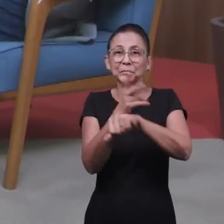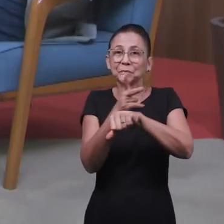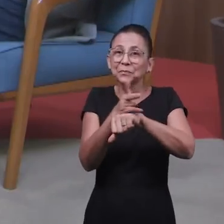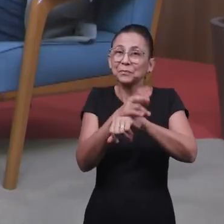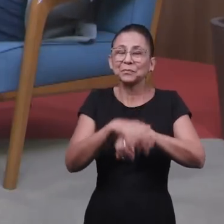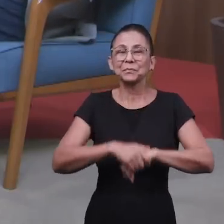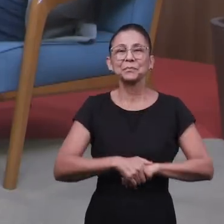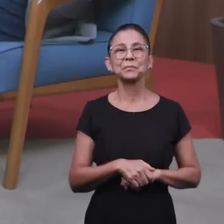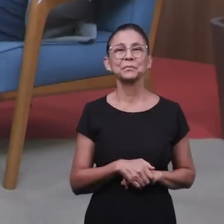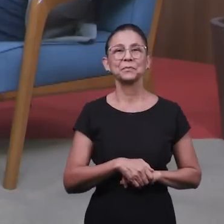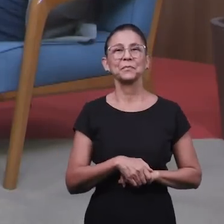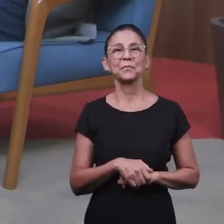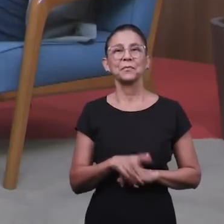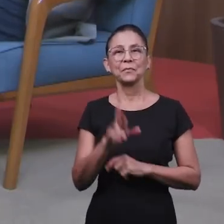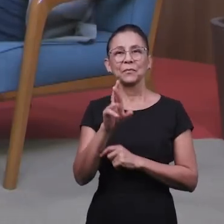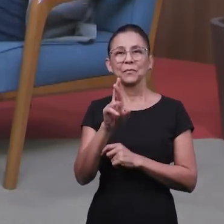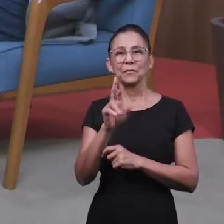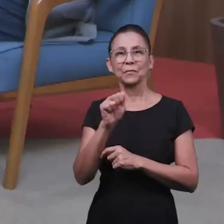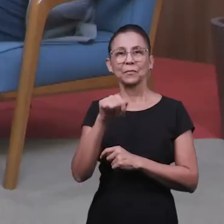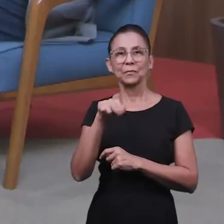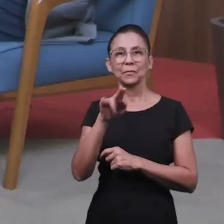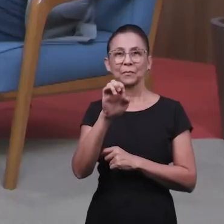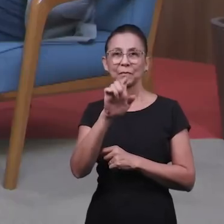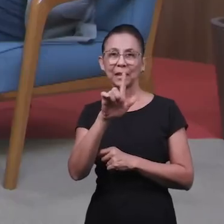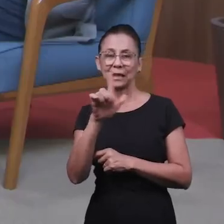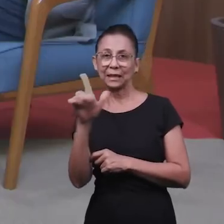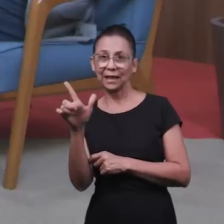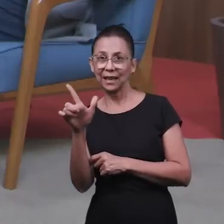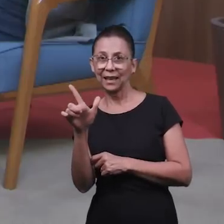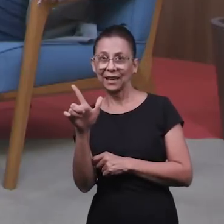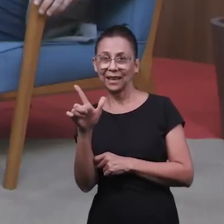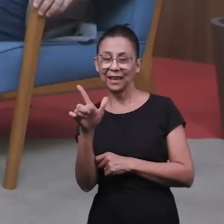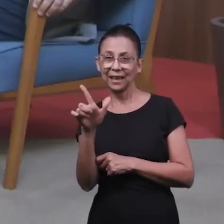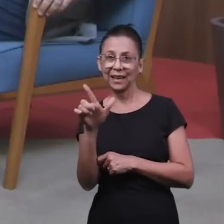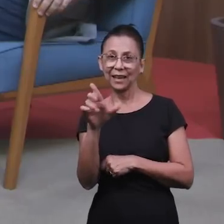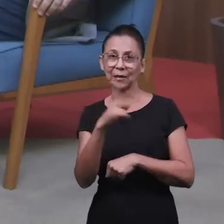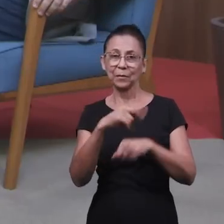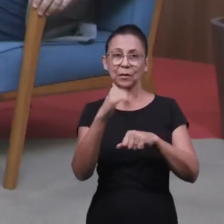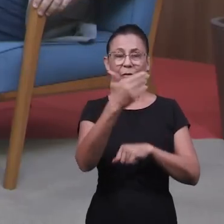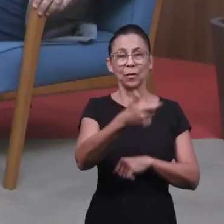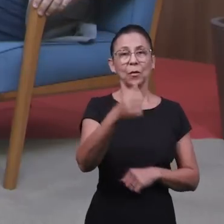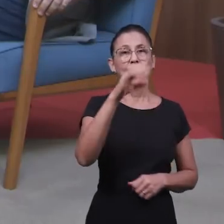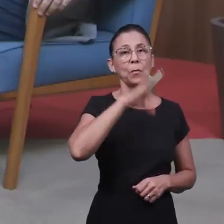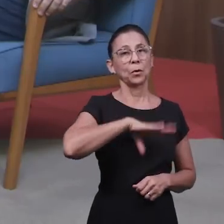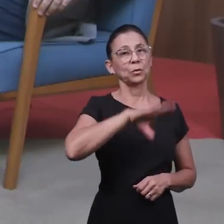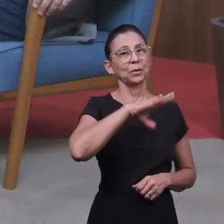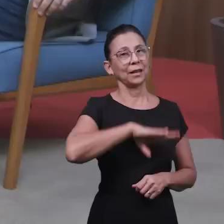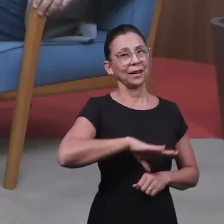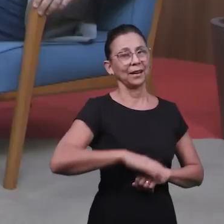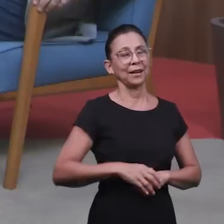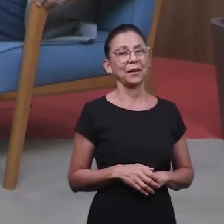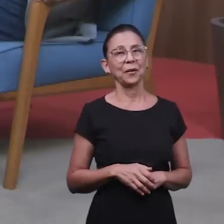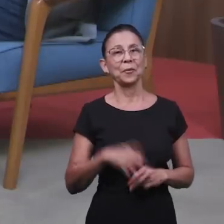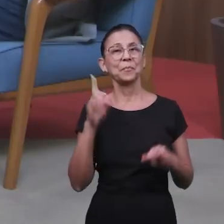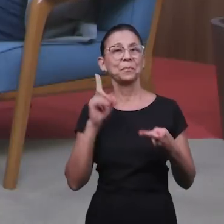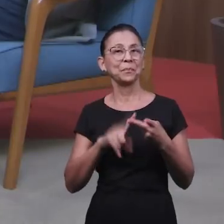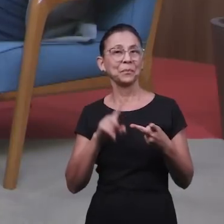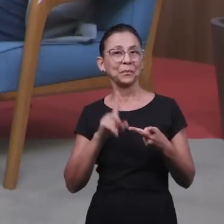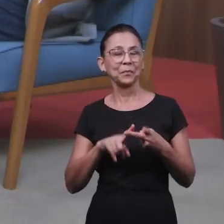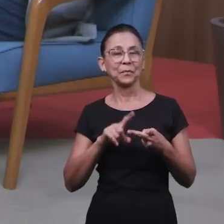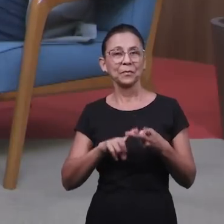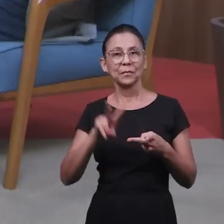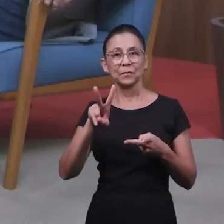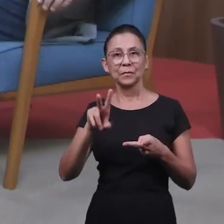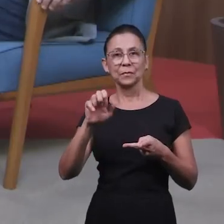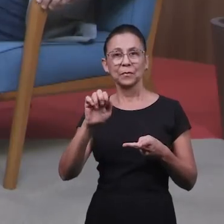nós. Uma delas da nossa irmã Raquel Aguiar, que é lá de Portugal, da cidade de Odivelas, em Portugal. E também pelo nosso